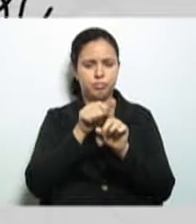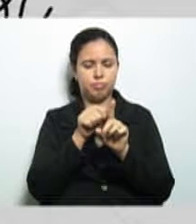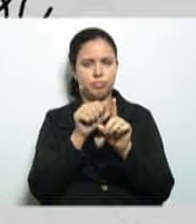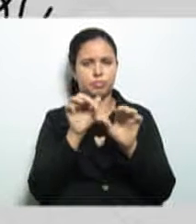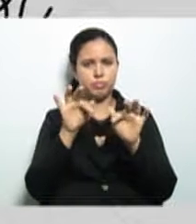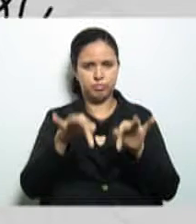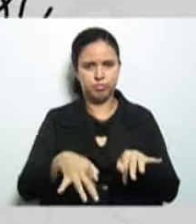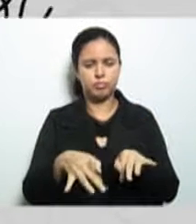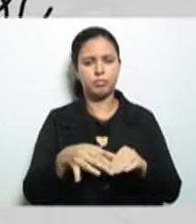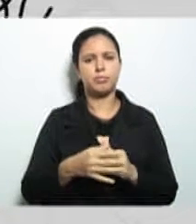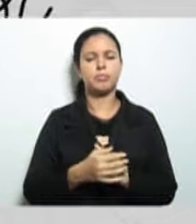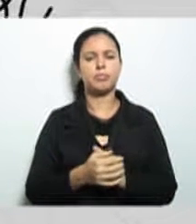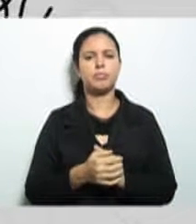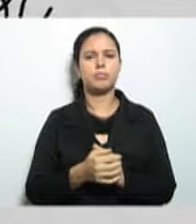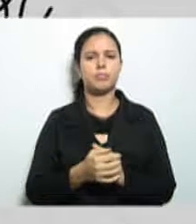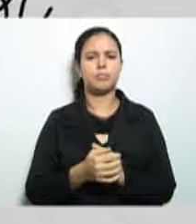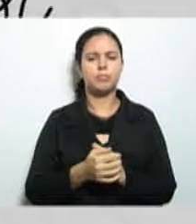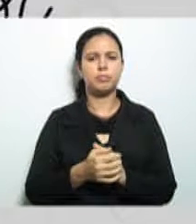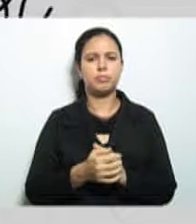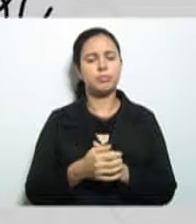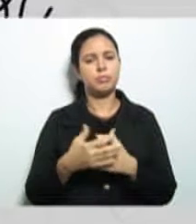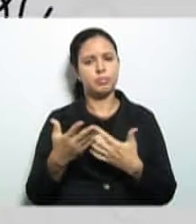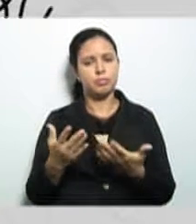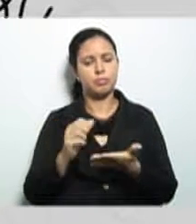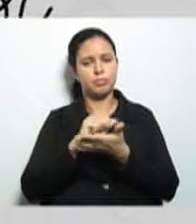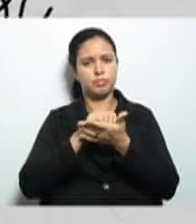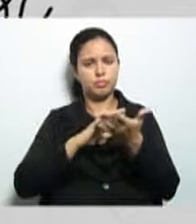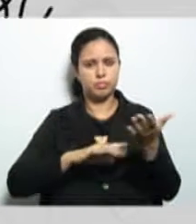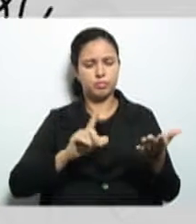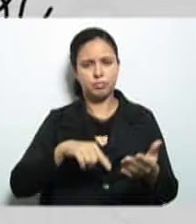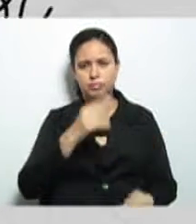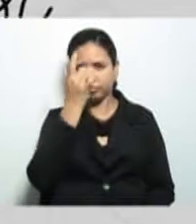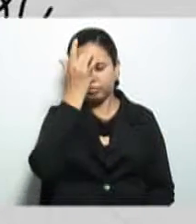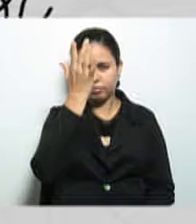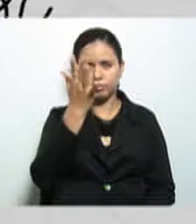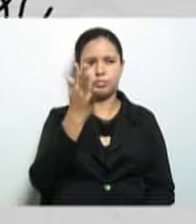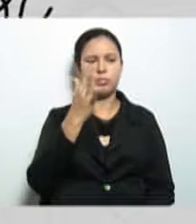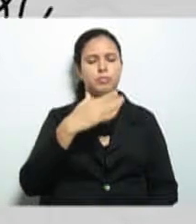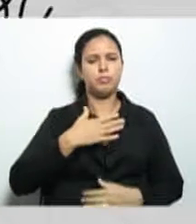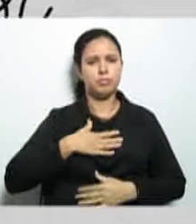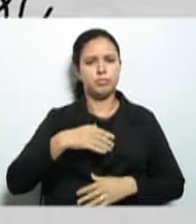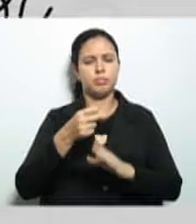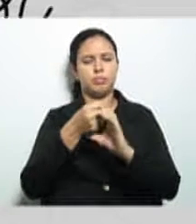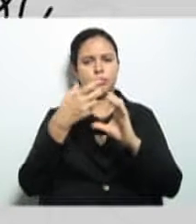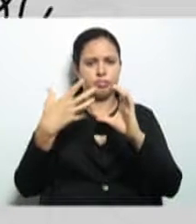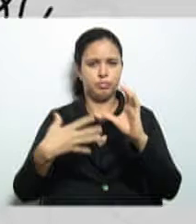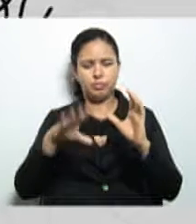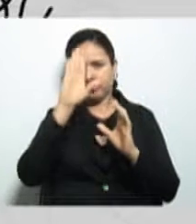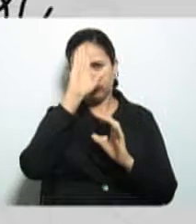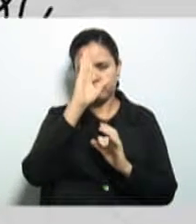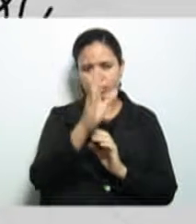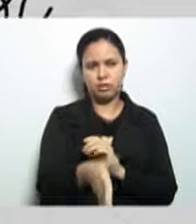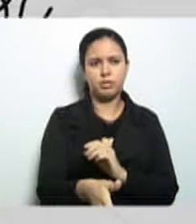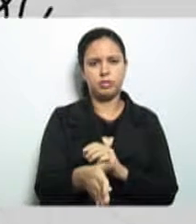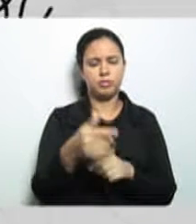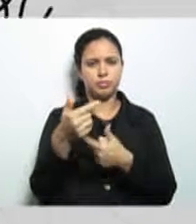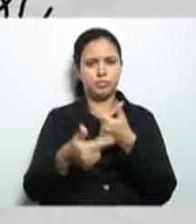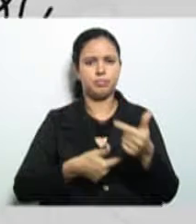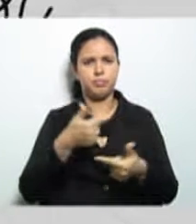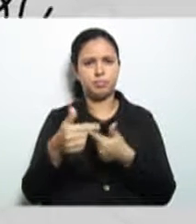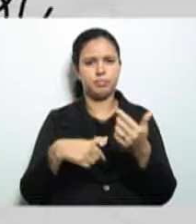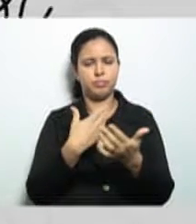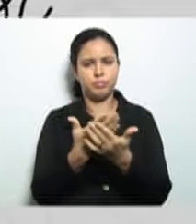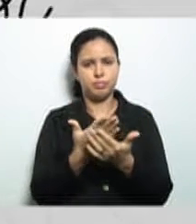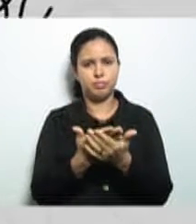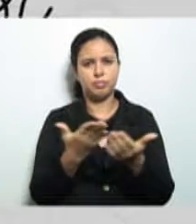mês. Viram como essa atividade foi fácil? Foi bem tranquila, foram características bem diretas que a gente trabalhou na nossa aula